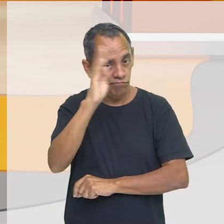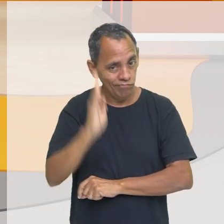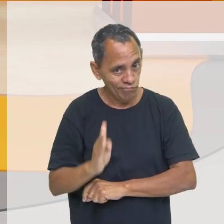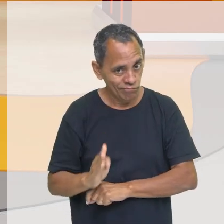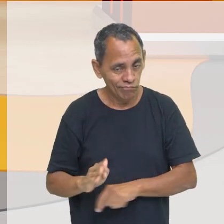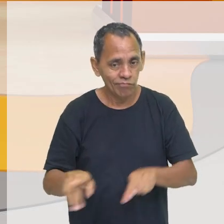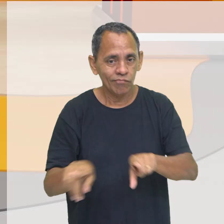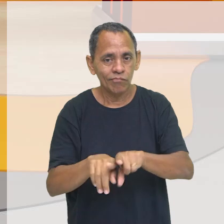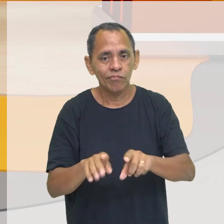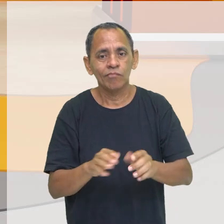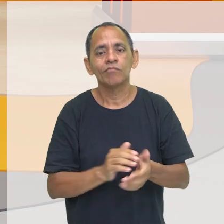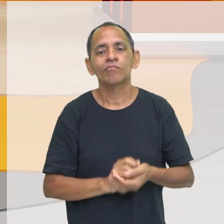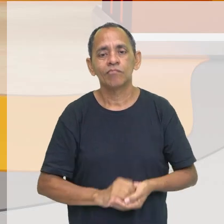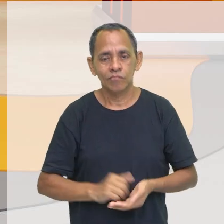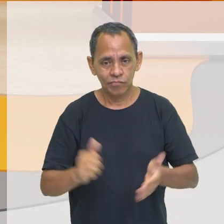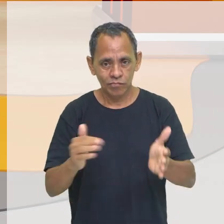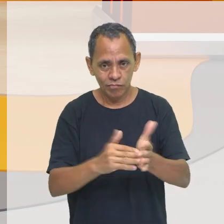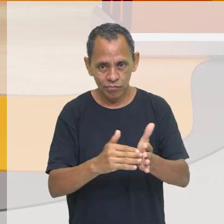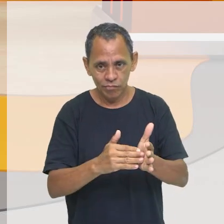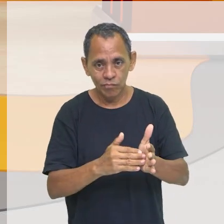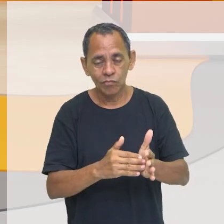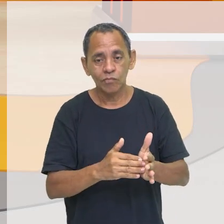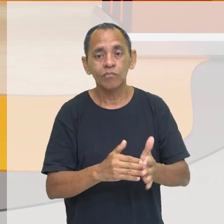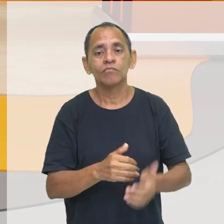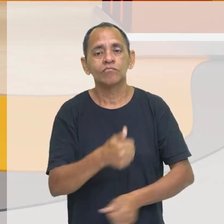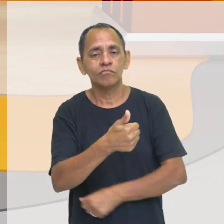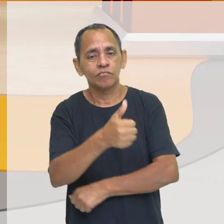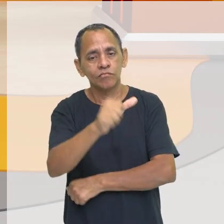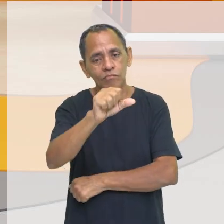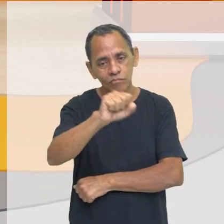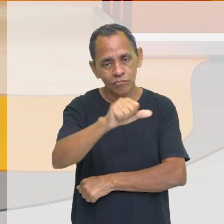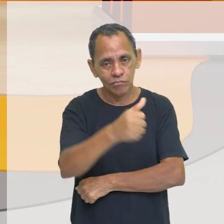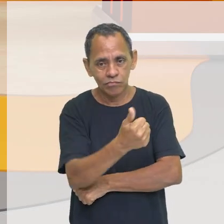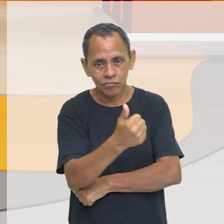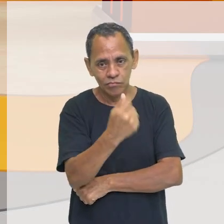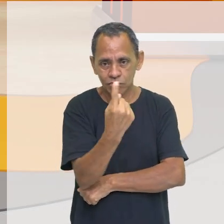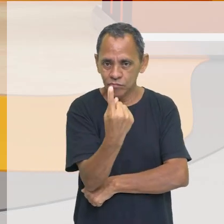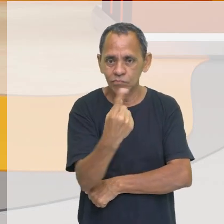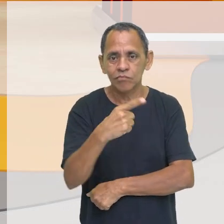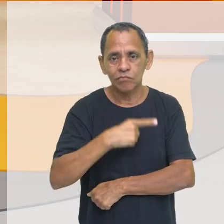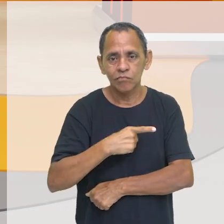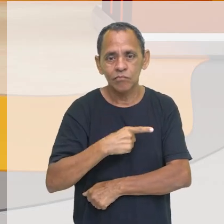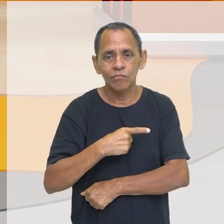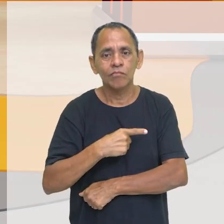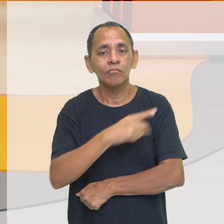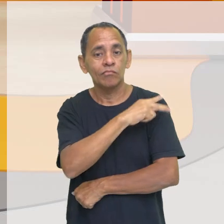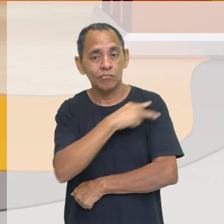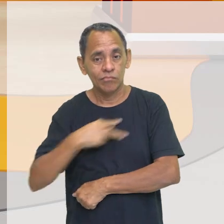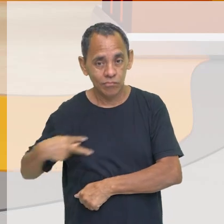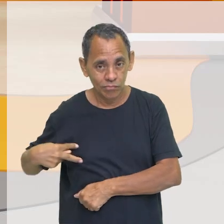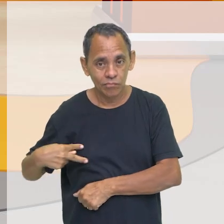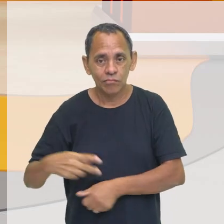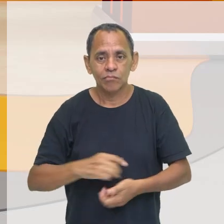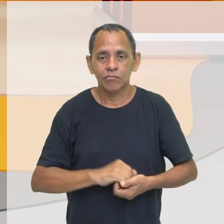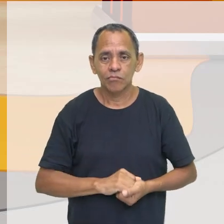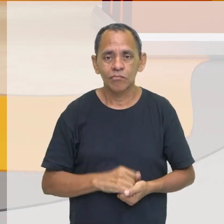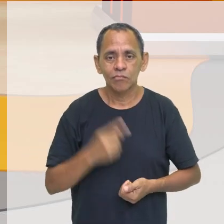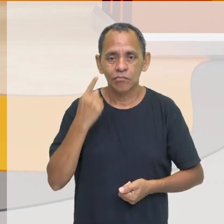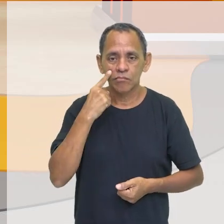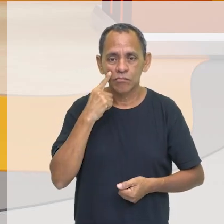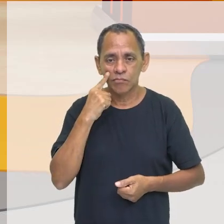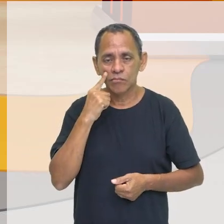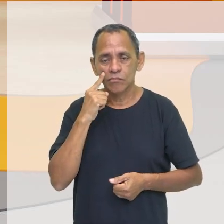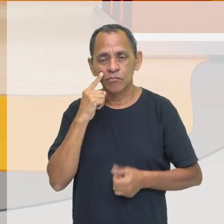país. Já na Constituição de 1891, eu não tenho mais o imperador e vou ter a presença do